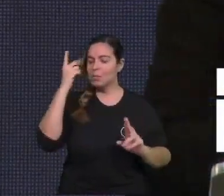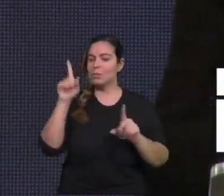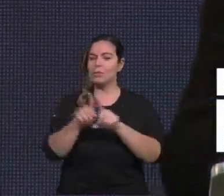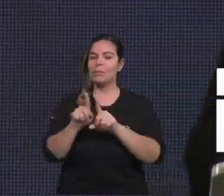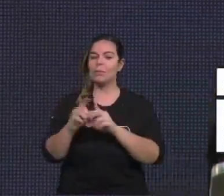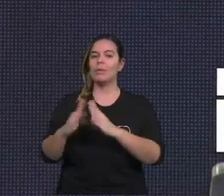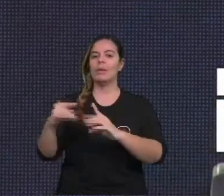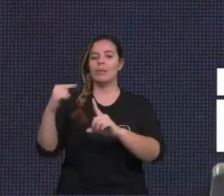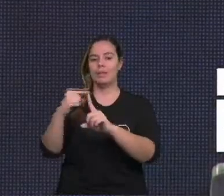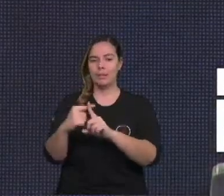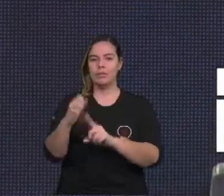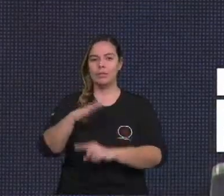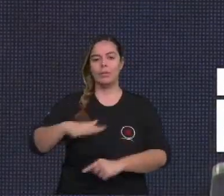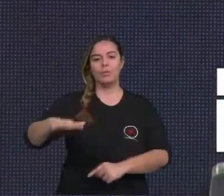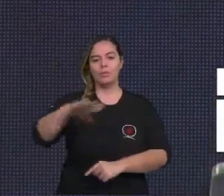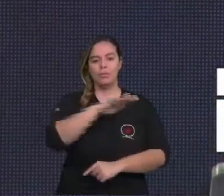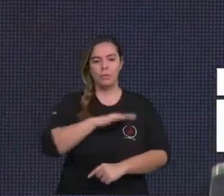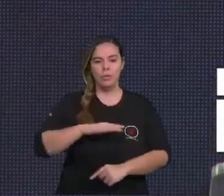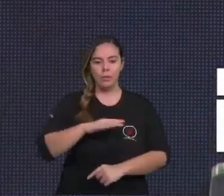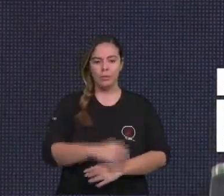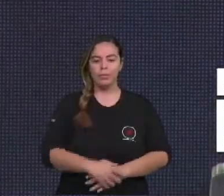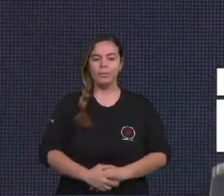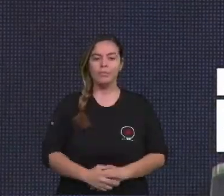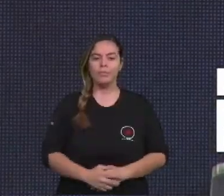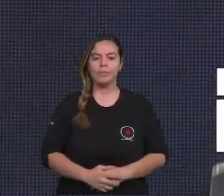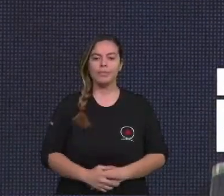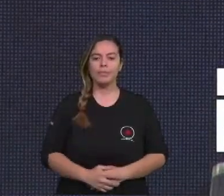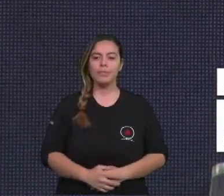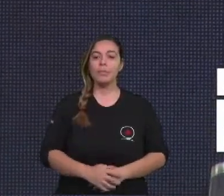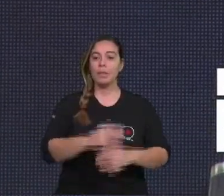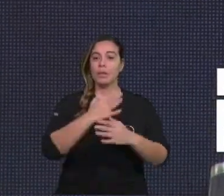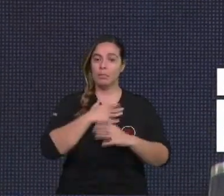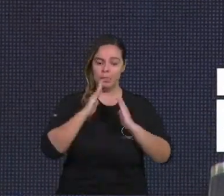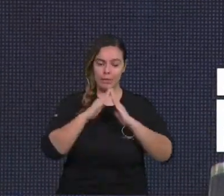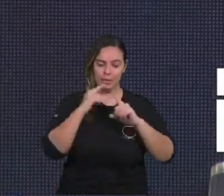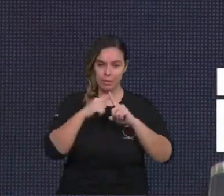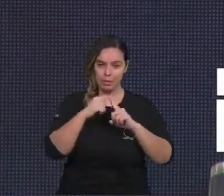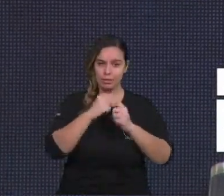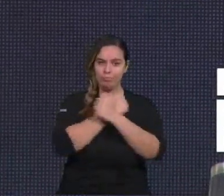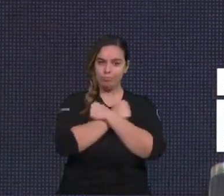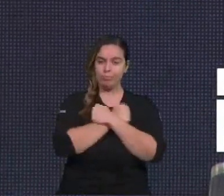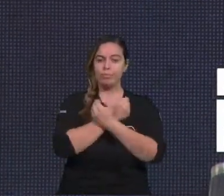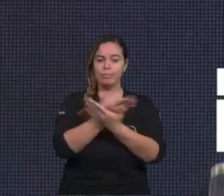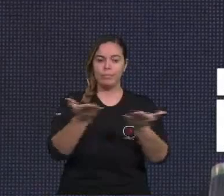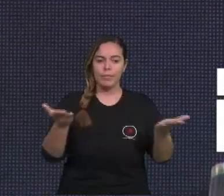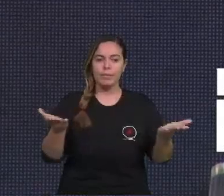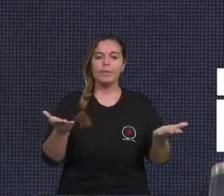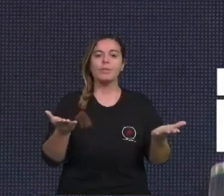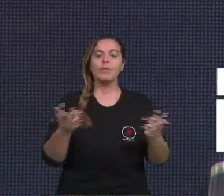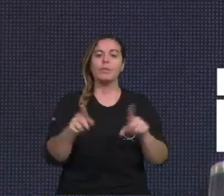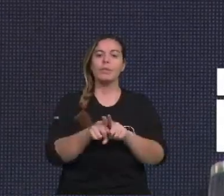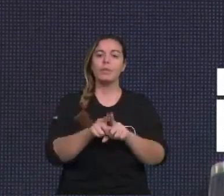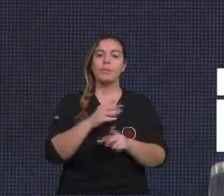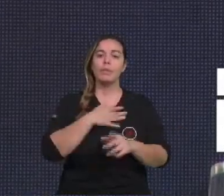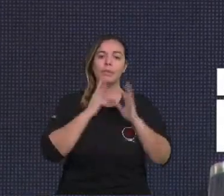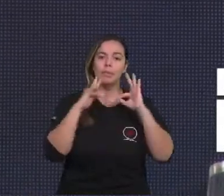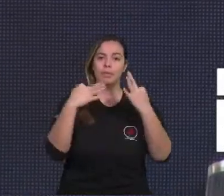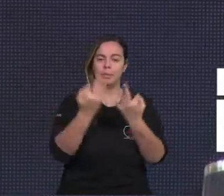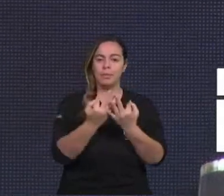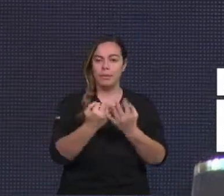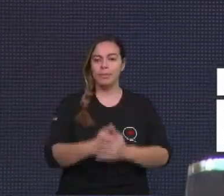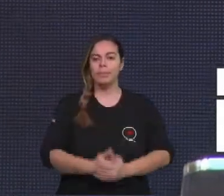igreja no âmbito geral. E eu trago um abraço da minha igreja a todos. E também da minha